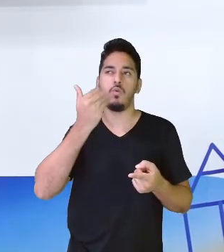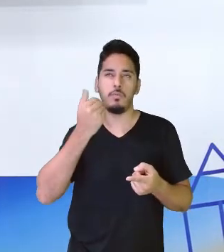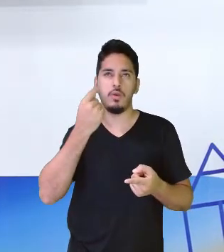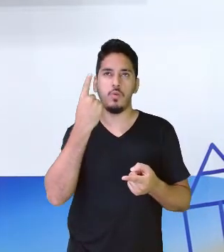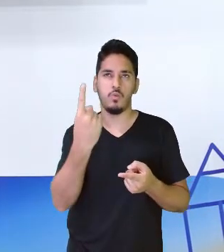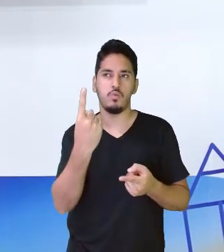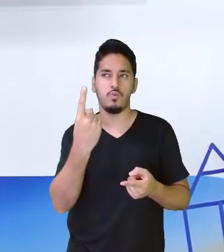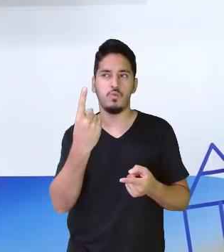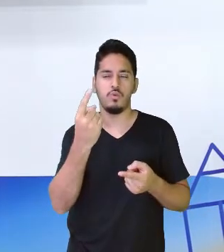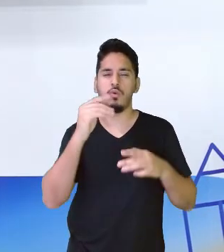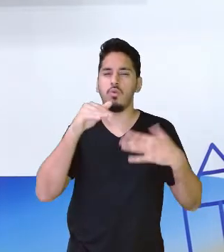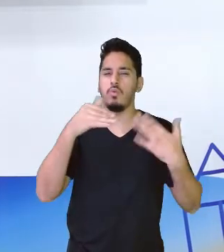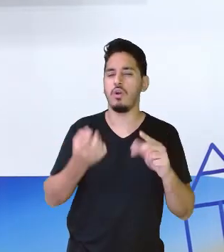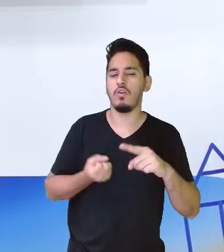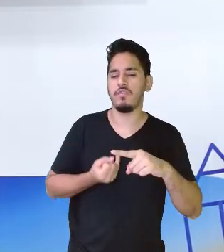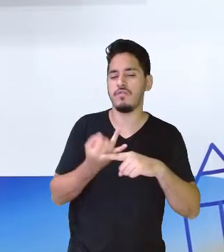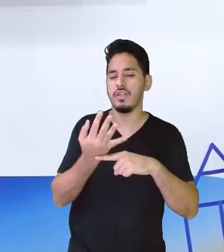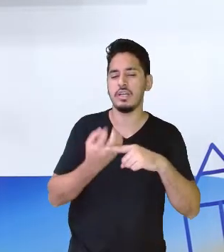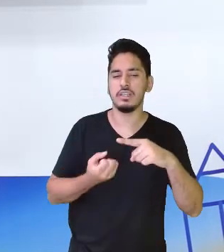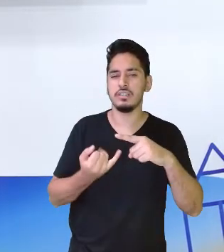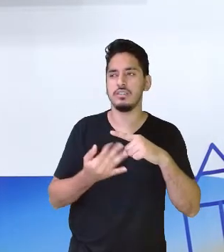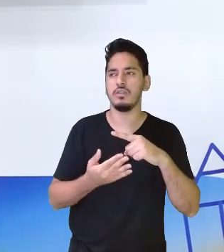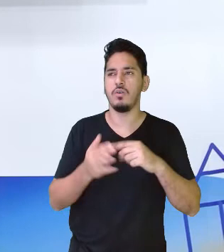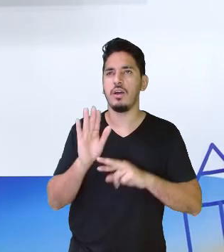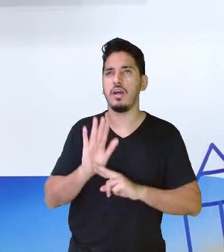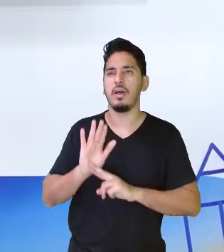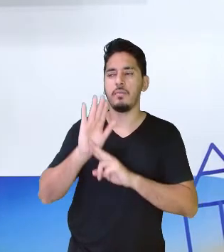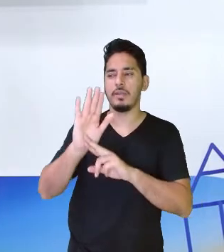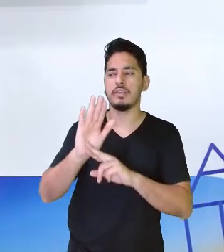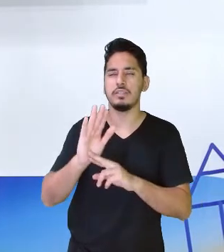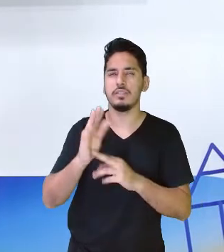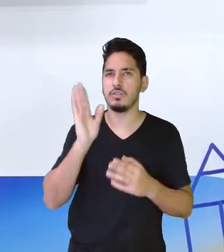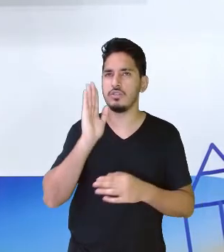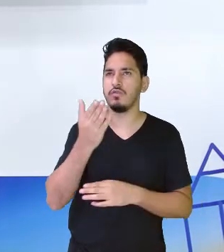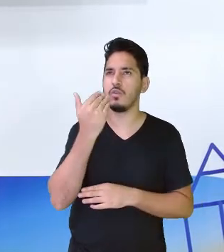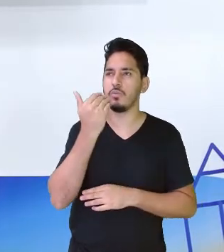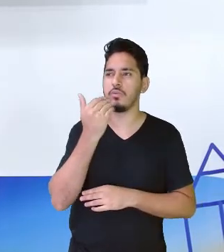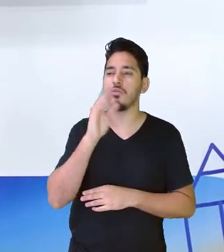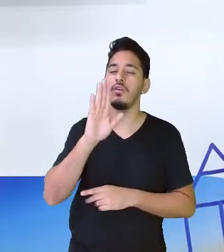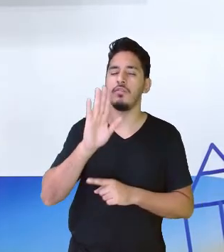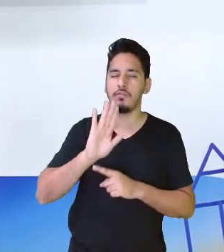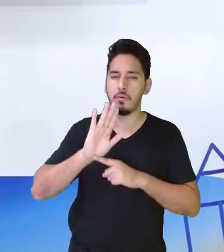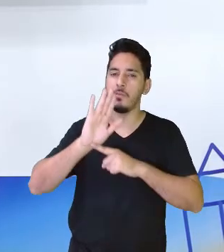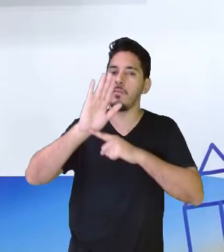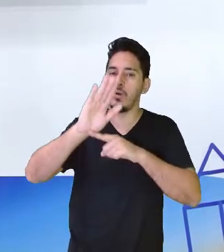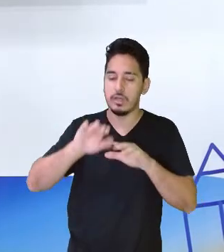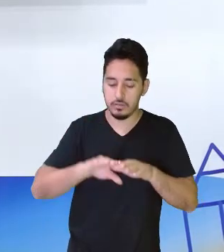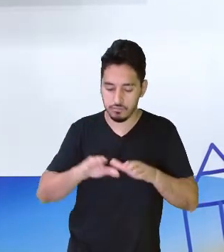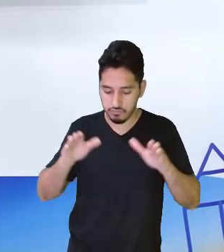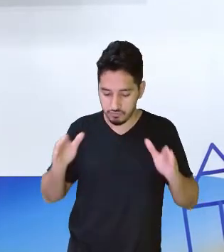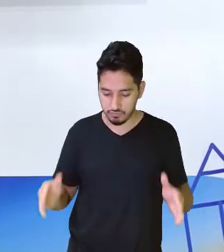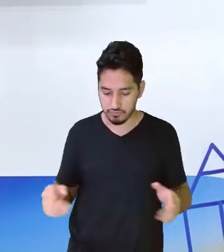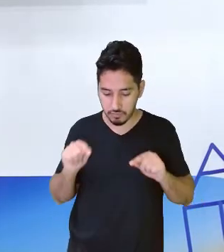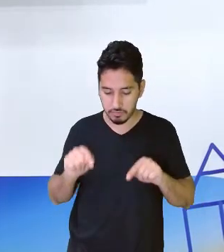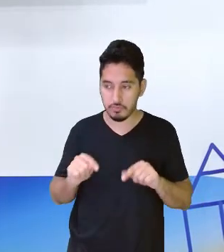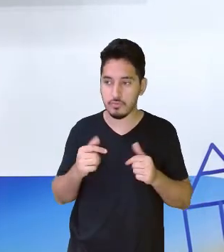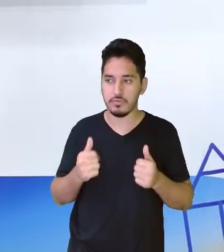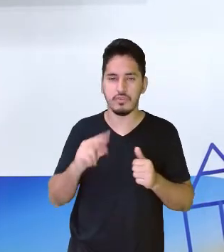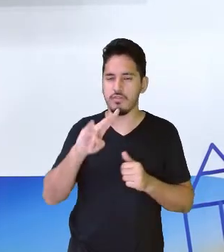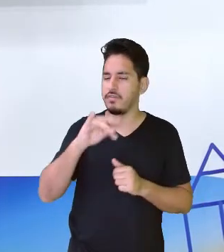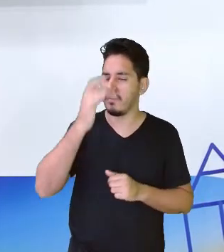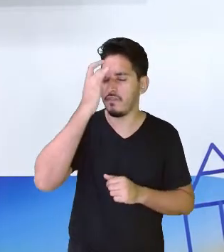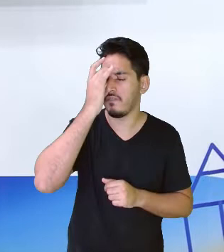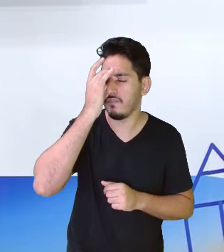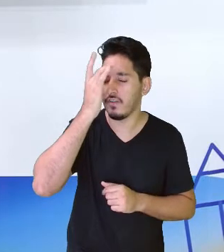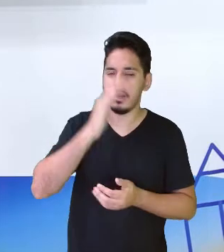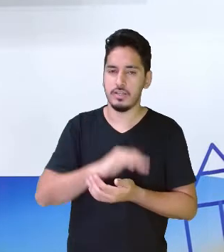fração representa o que já foi consumido? Eu tenho aqui para mostrar para vocês. Essa vai ficar